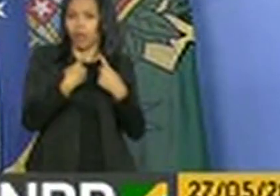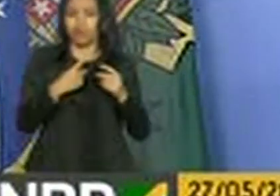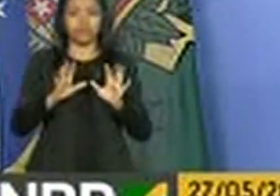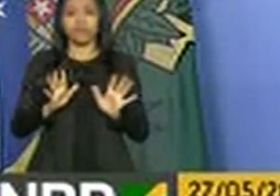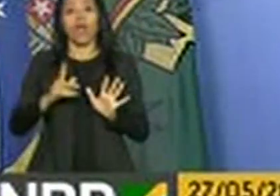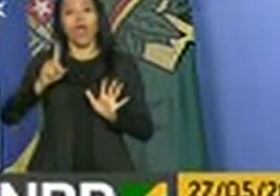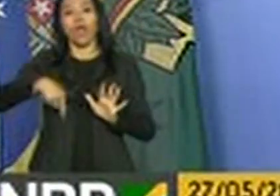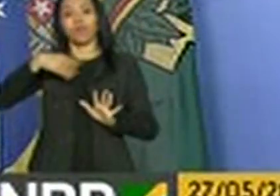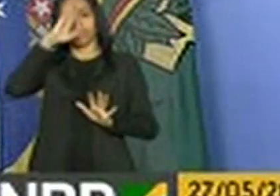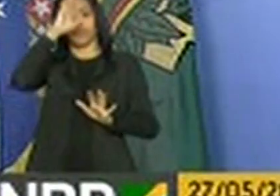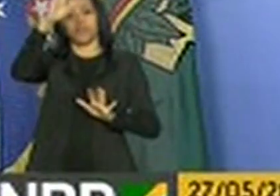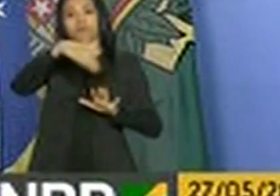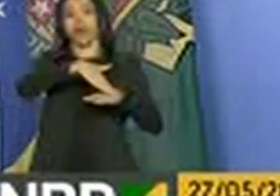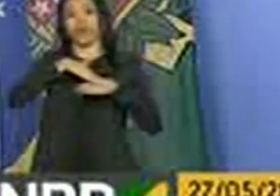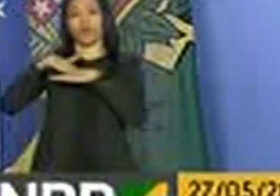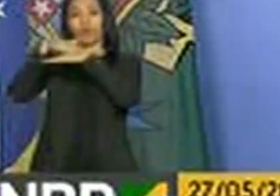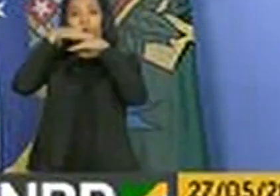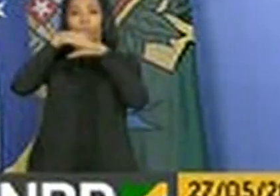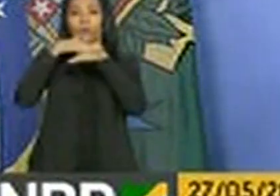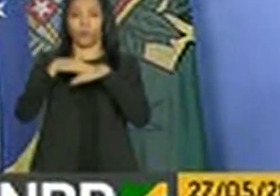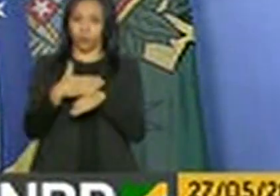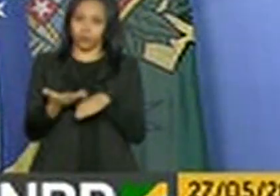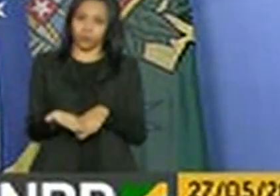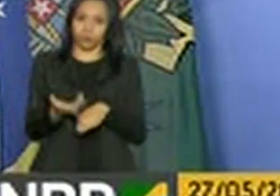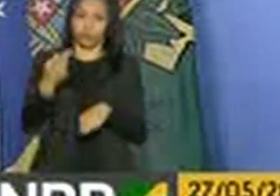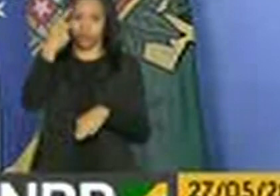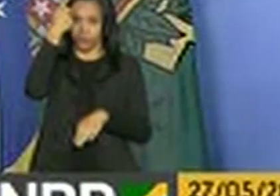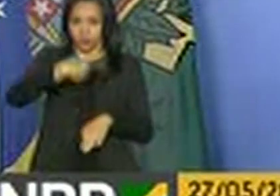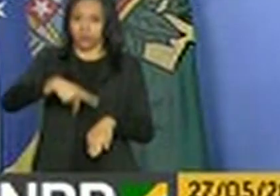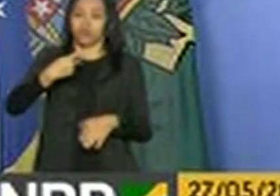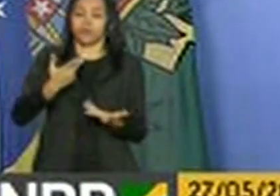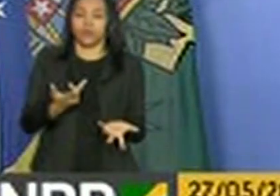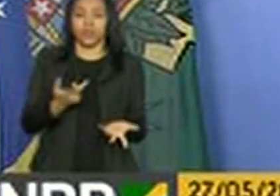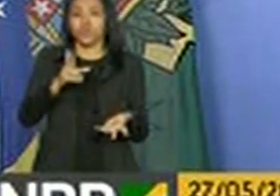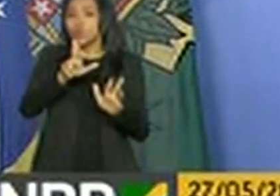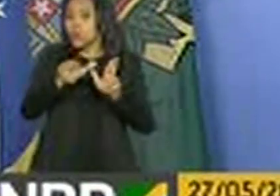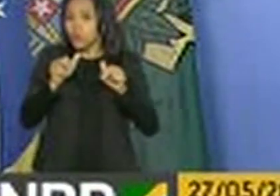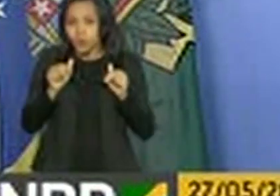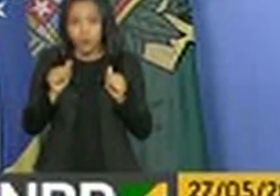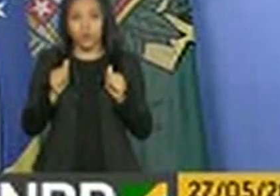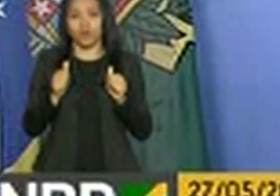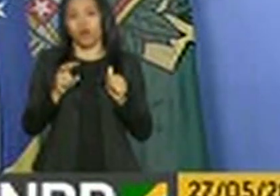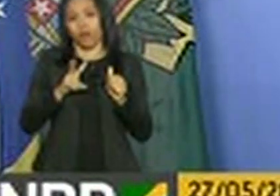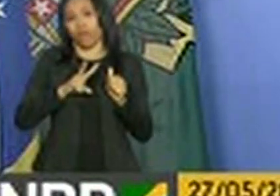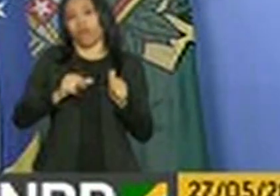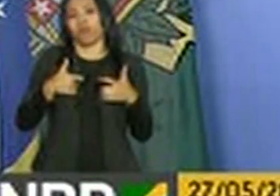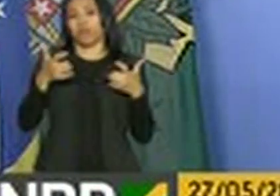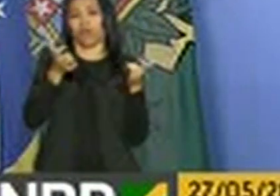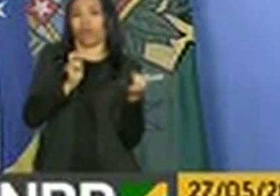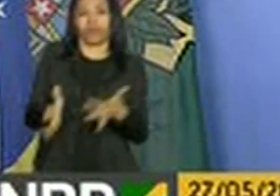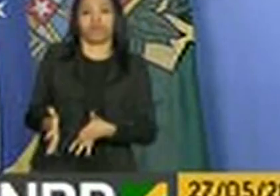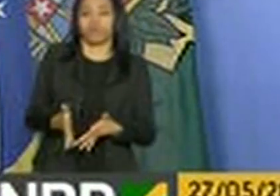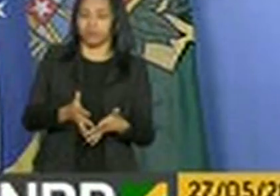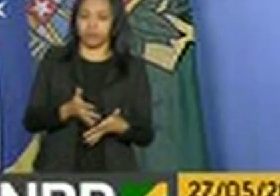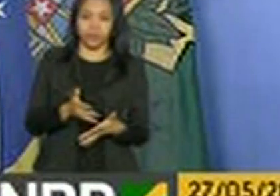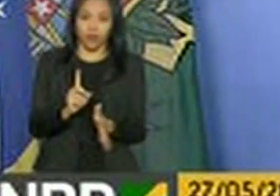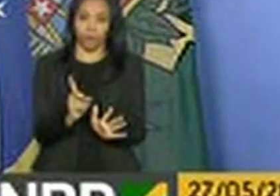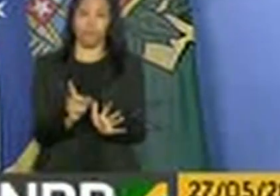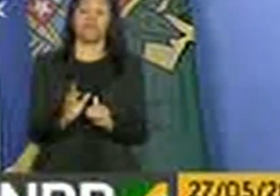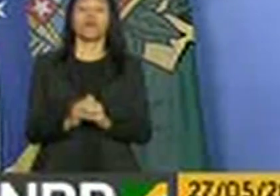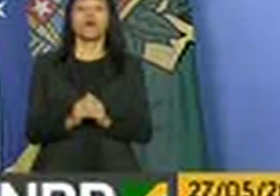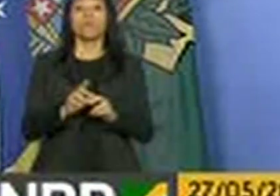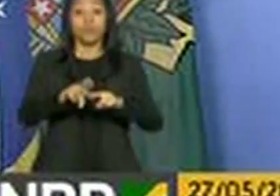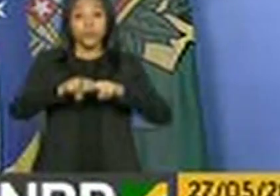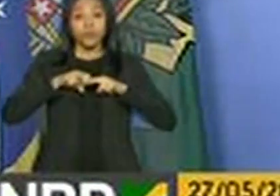nosso governo, é um ponto da democracia brasileira, do qual jamais vamos abrir mão. Portanto, nós